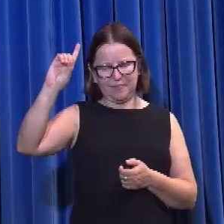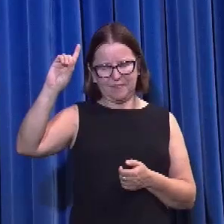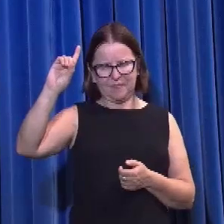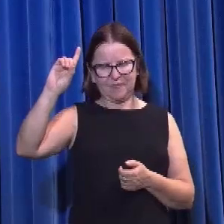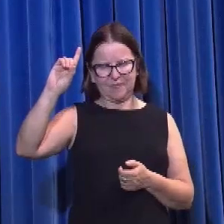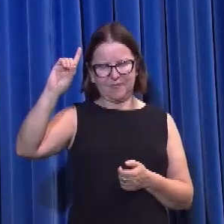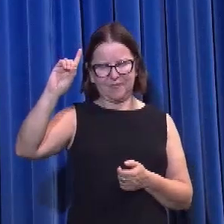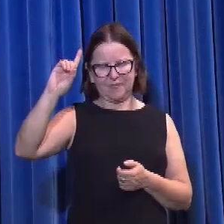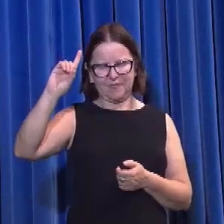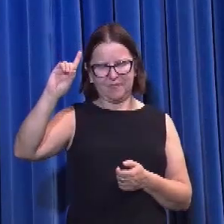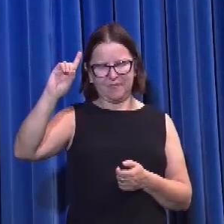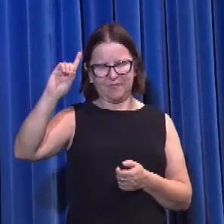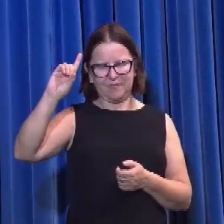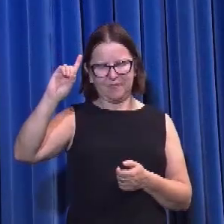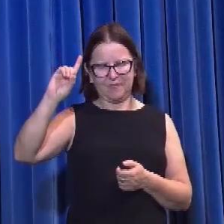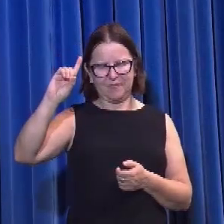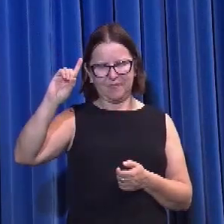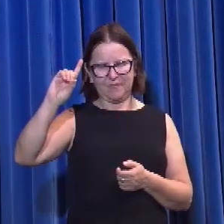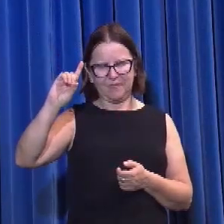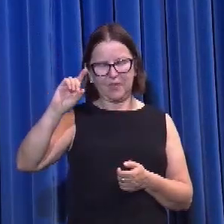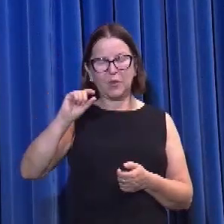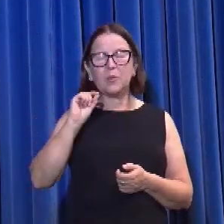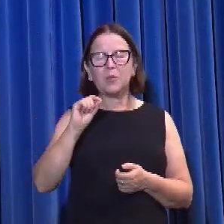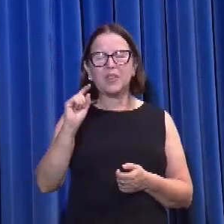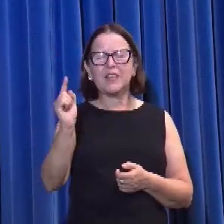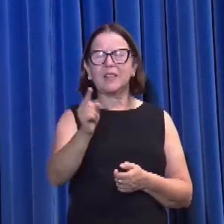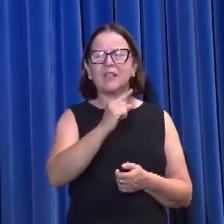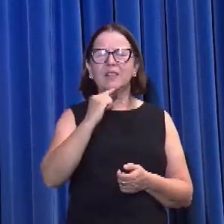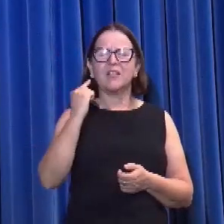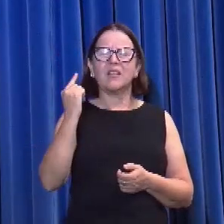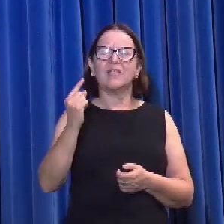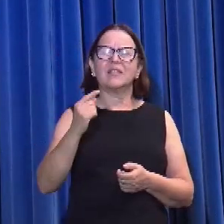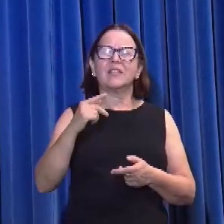o que nós podemos falar